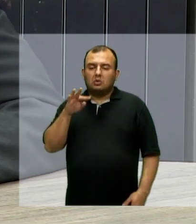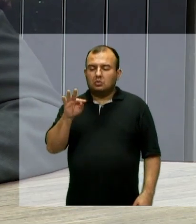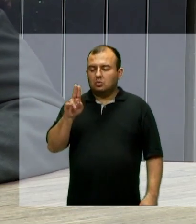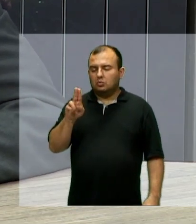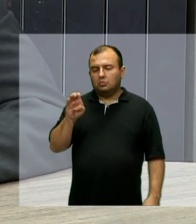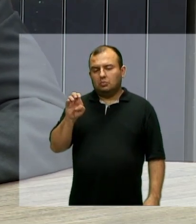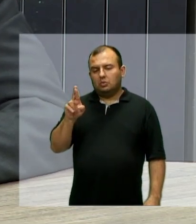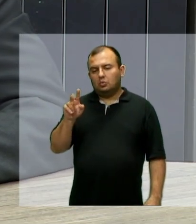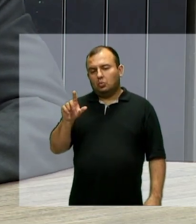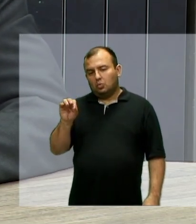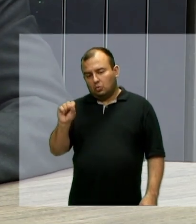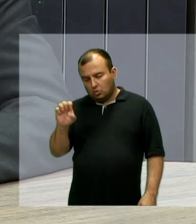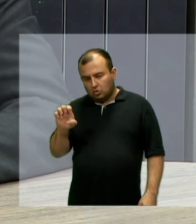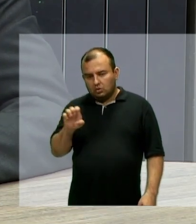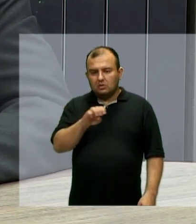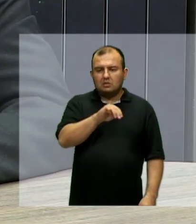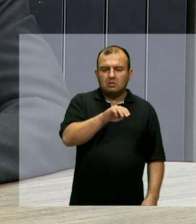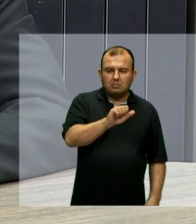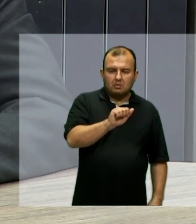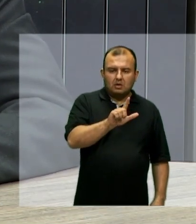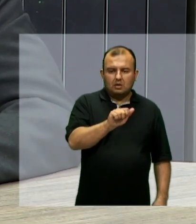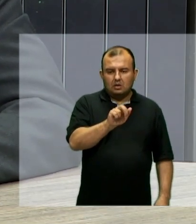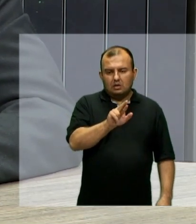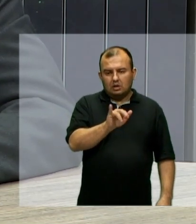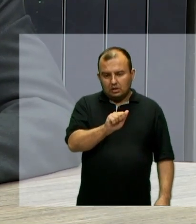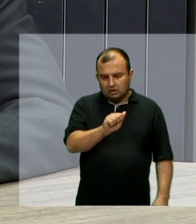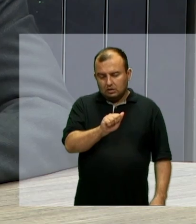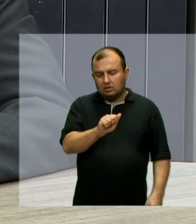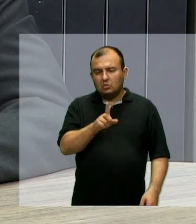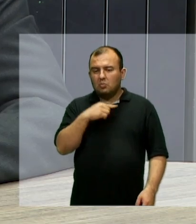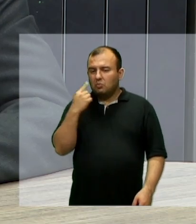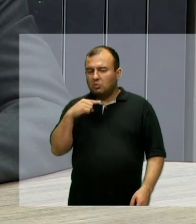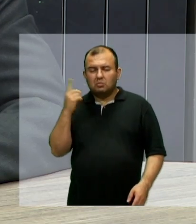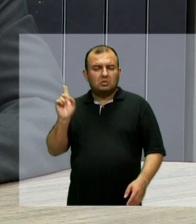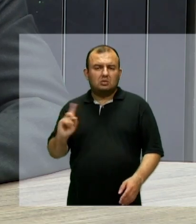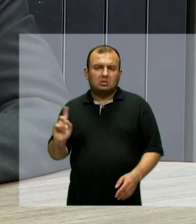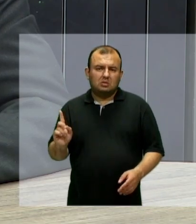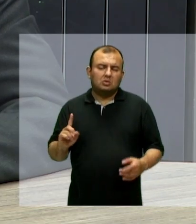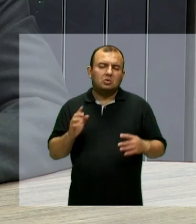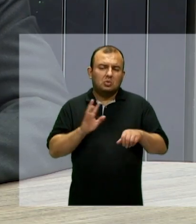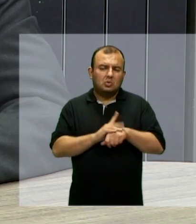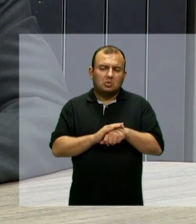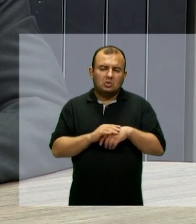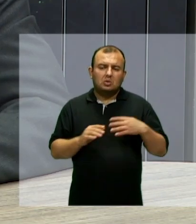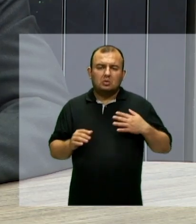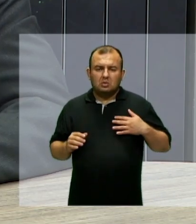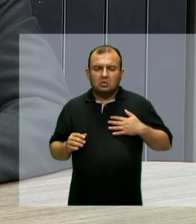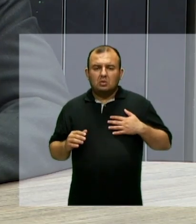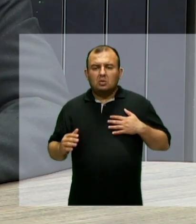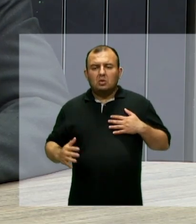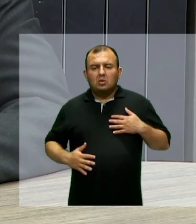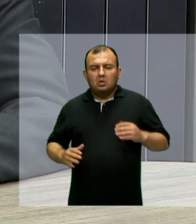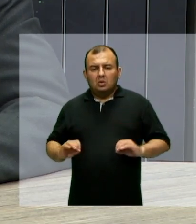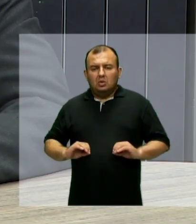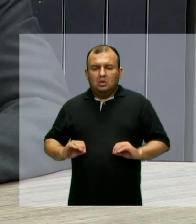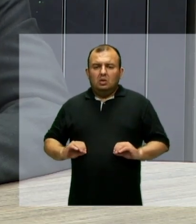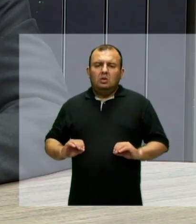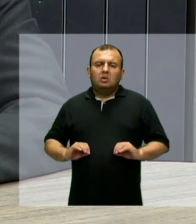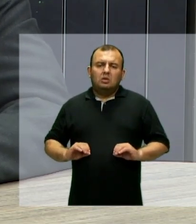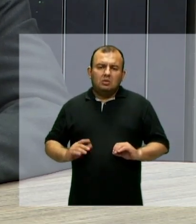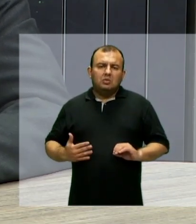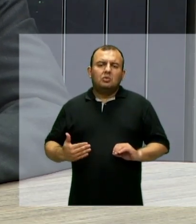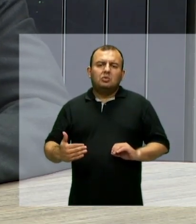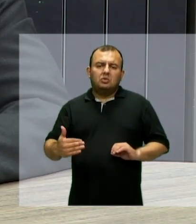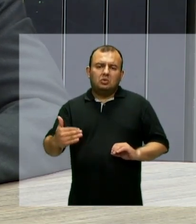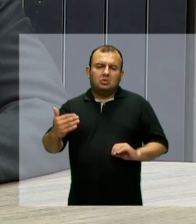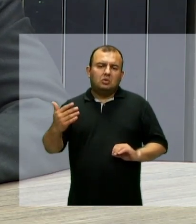malária, de não sei mais o quê. E, consequentemente, também essas doenças, mama, o colo de útero tende a desaparecer. O câncer de colo de útero